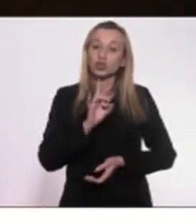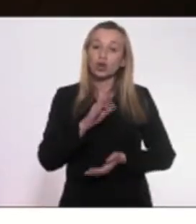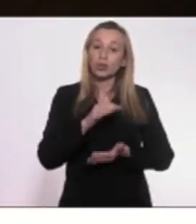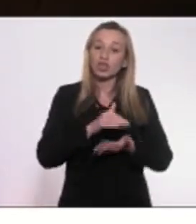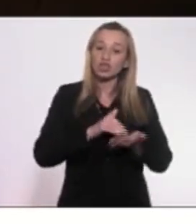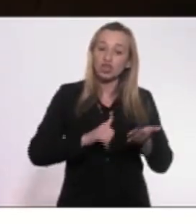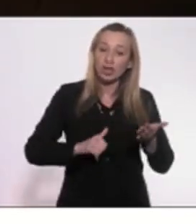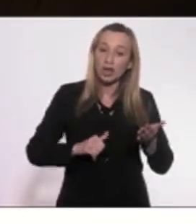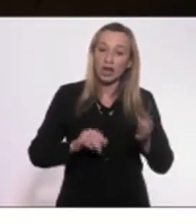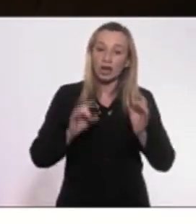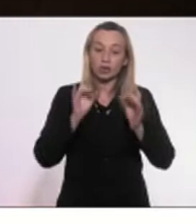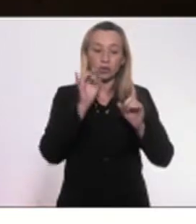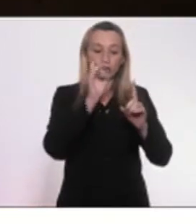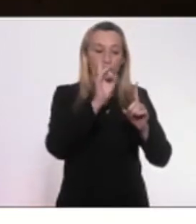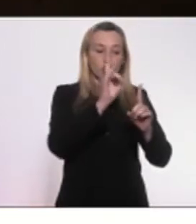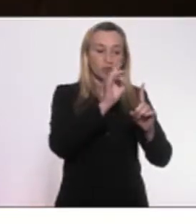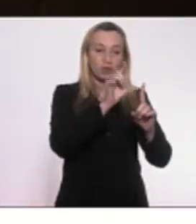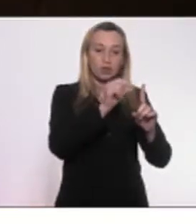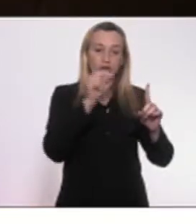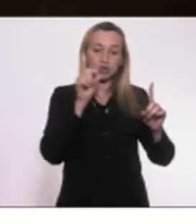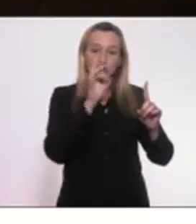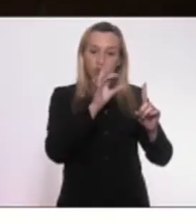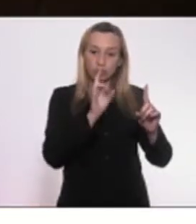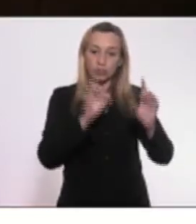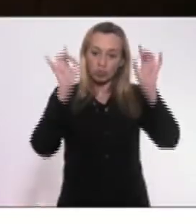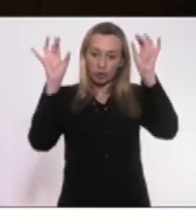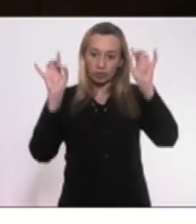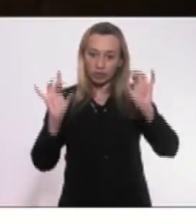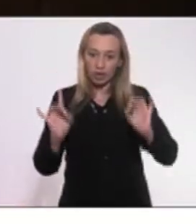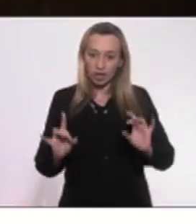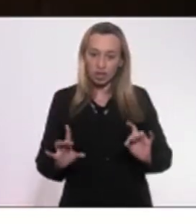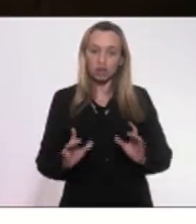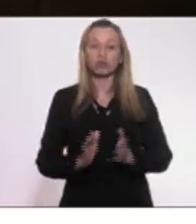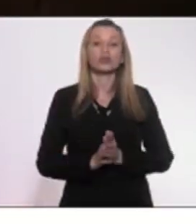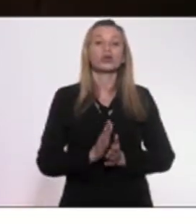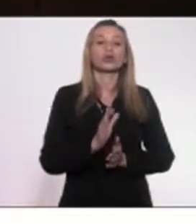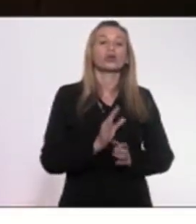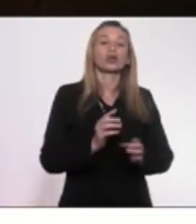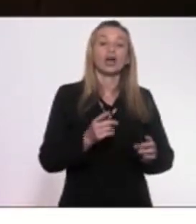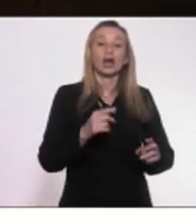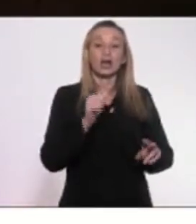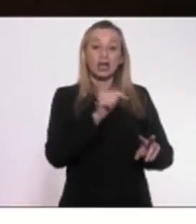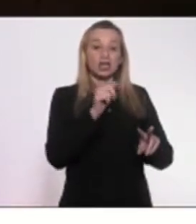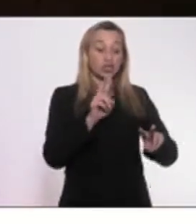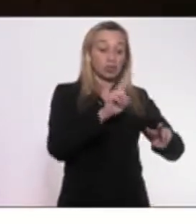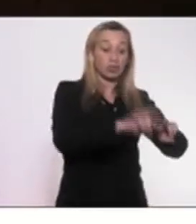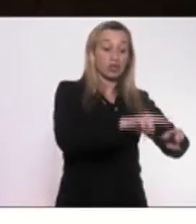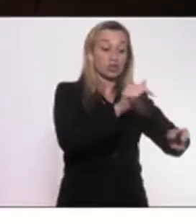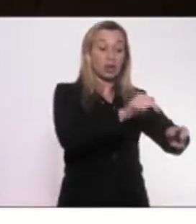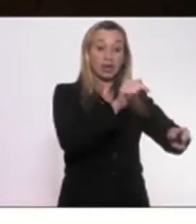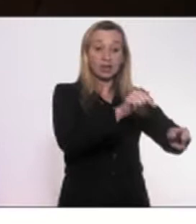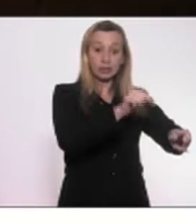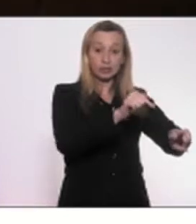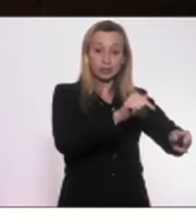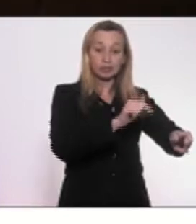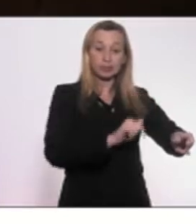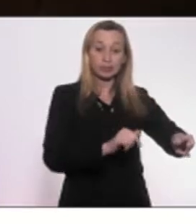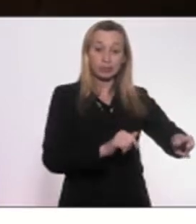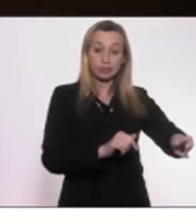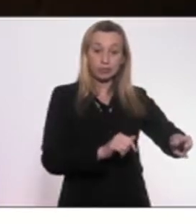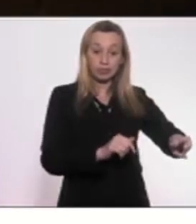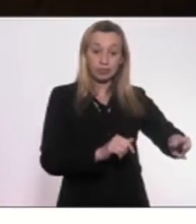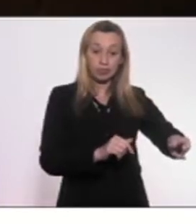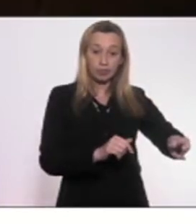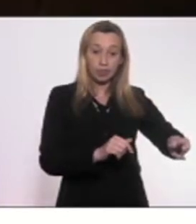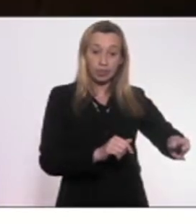o privilégio daqueles que transgrediram e cumprem pena, medidas socioeducativas, enfim, nos